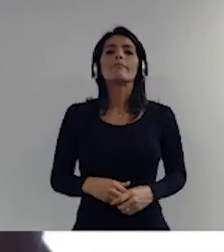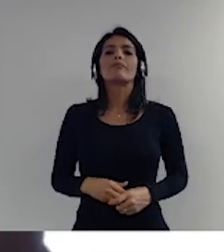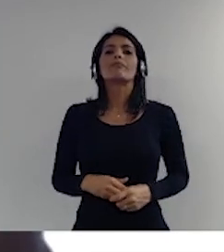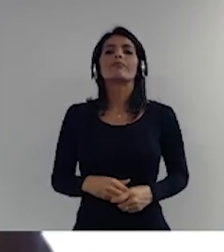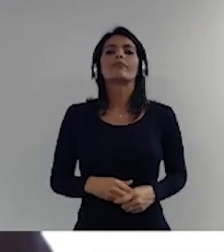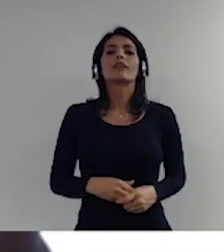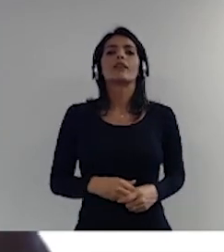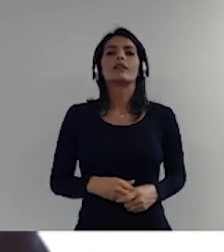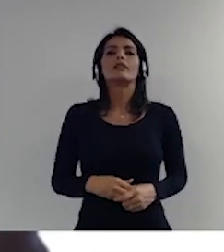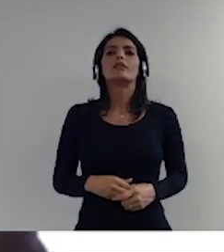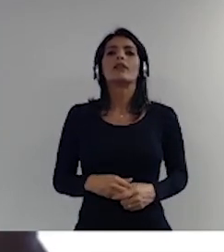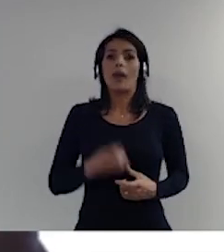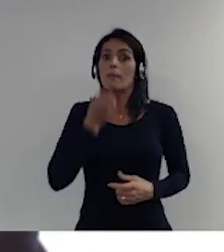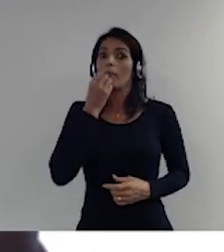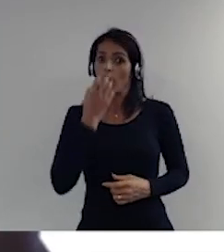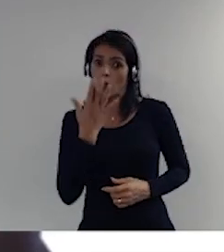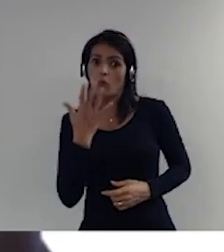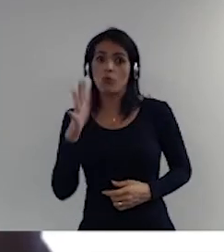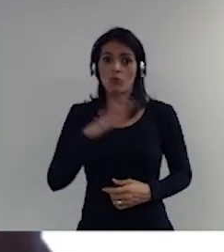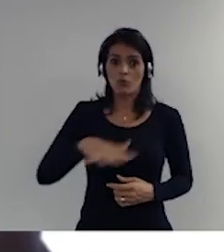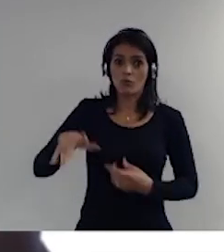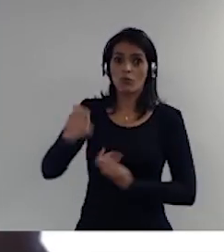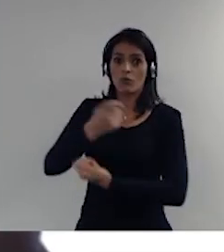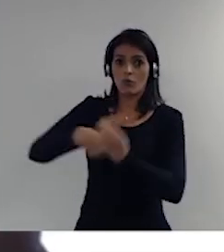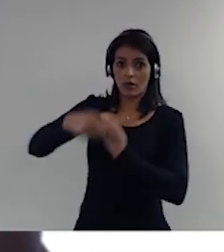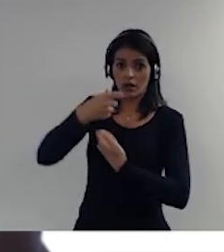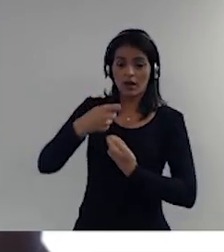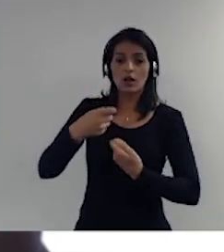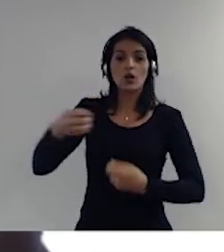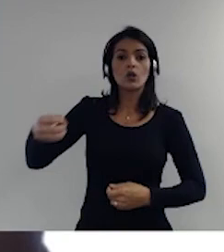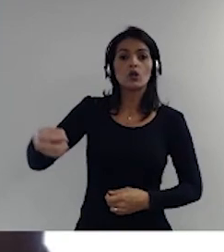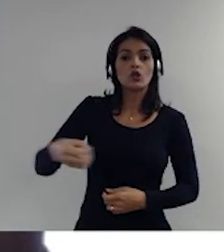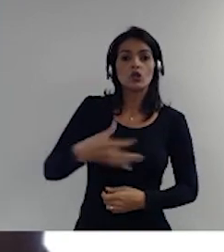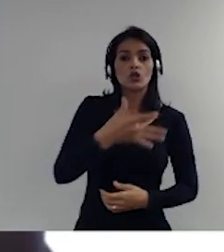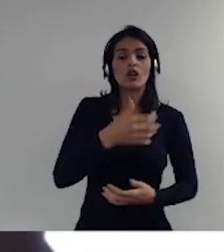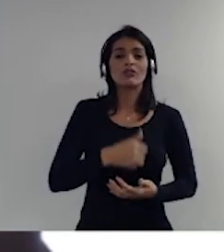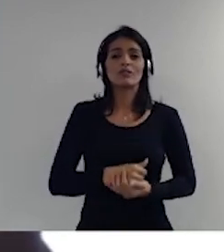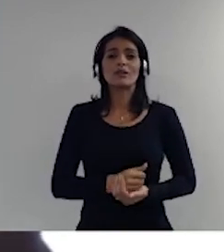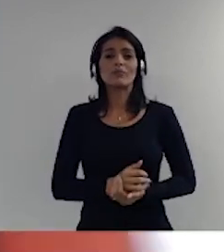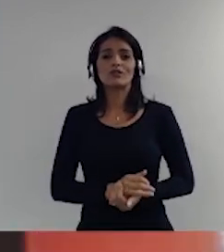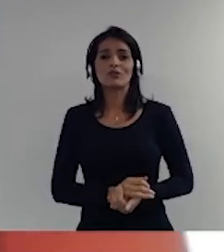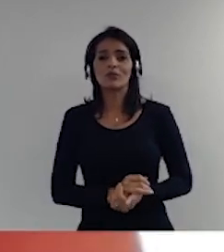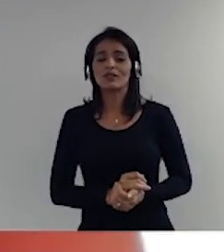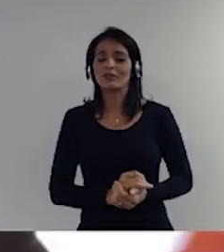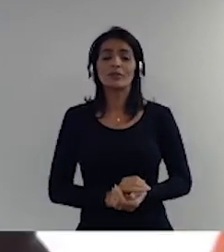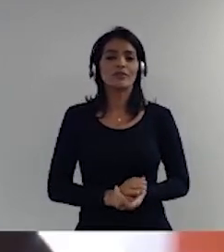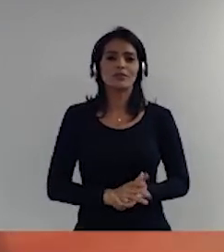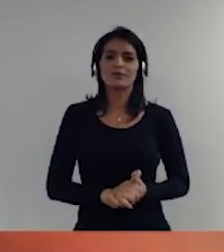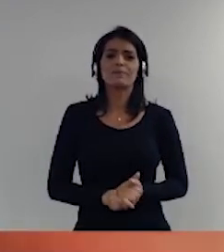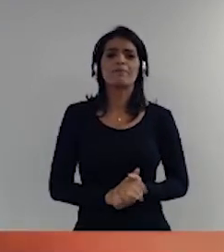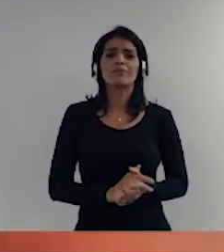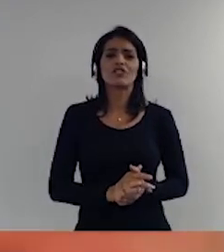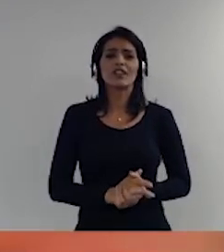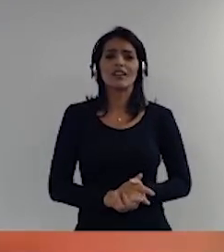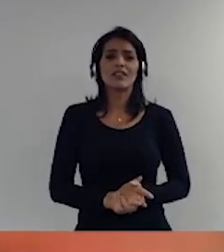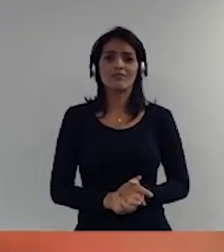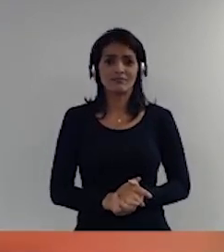bastante alvissareiro para o mercado, quer dizer, são novos emissores acessando o mercado, nesse momento em que nós temos já